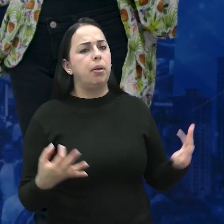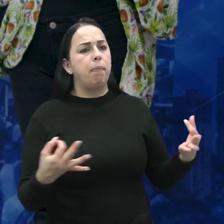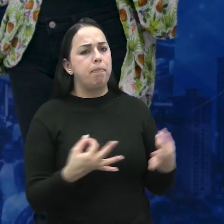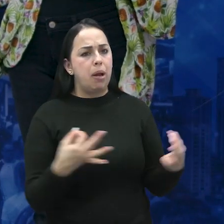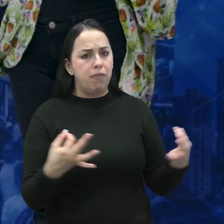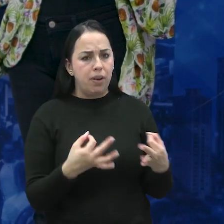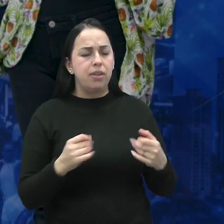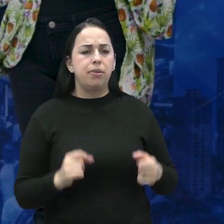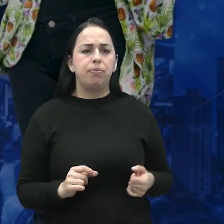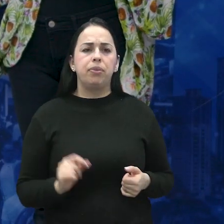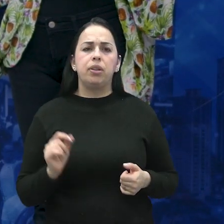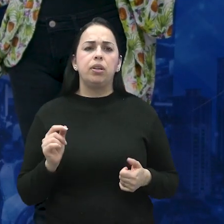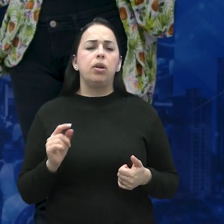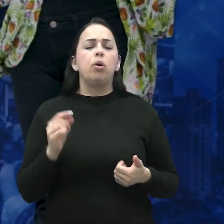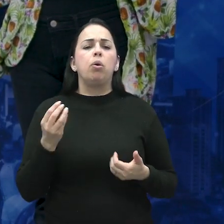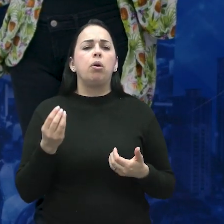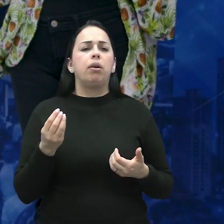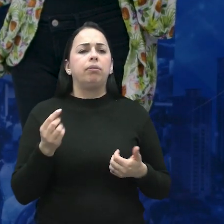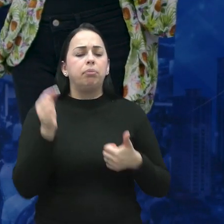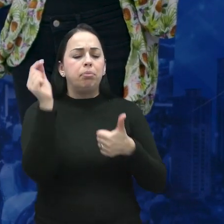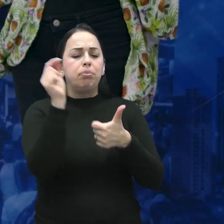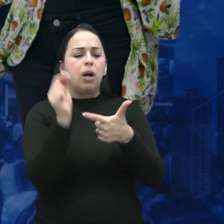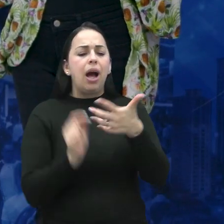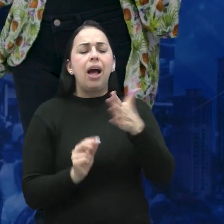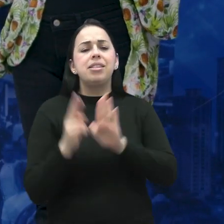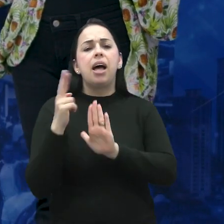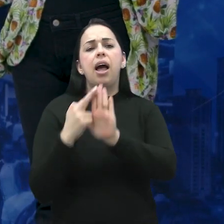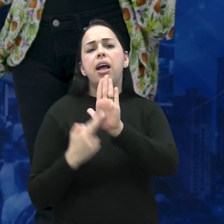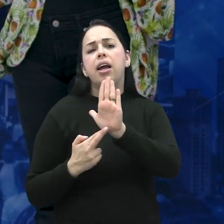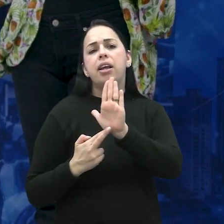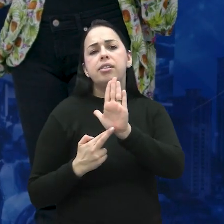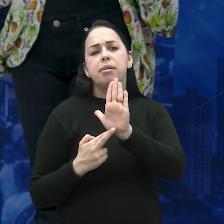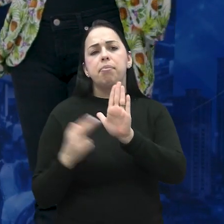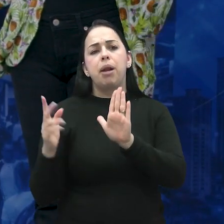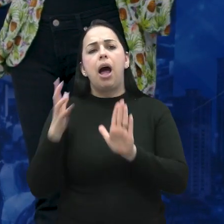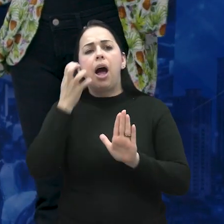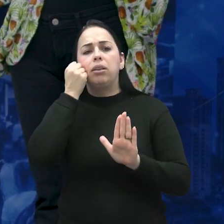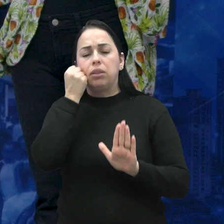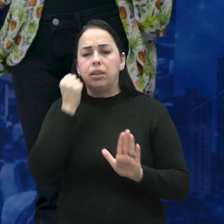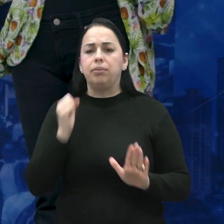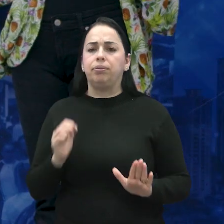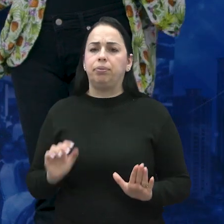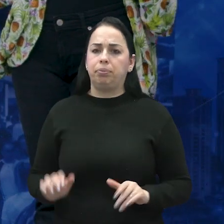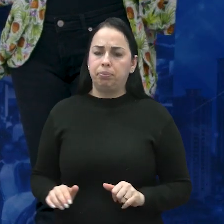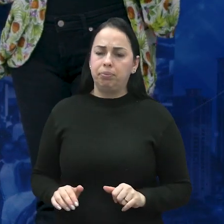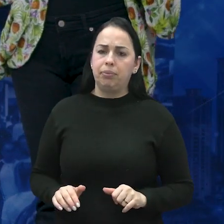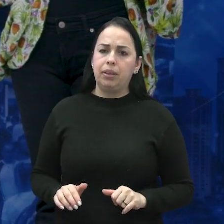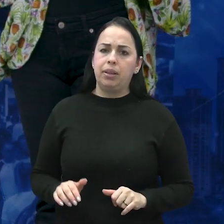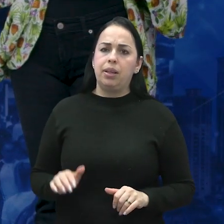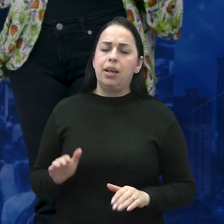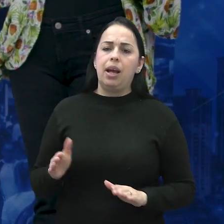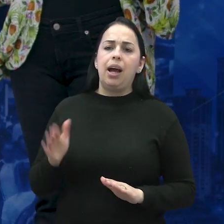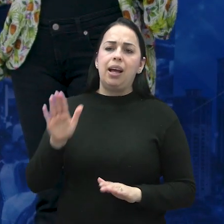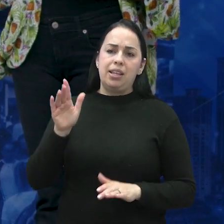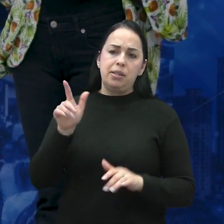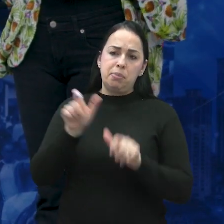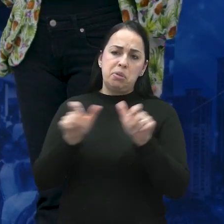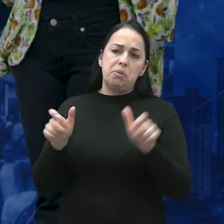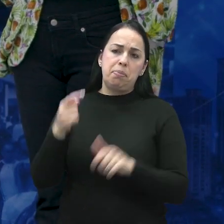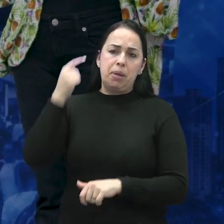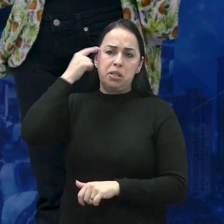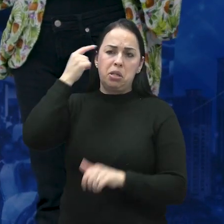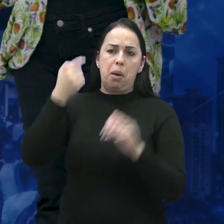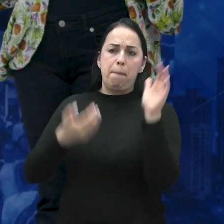quais são os critérios, para se adotar uma criança ou um adolescente? Sim. Muito se fala na questão